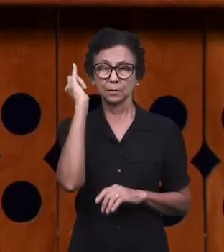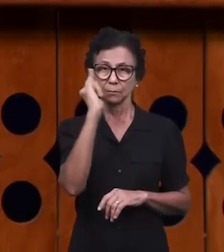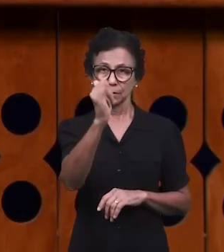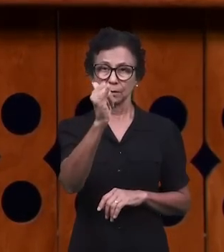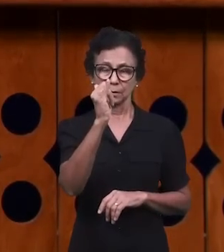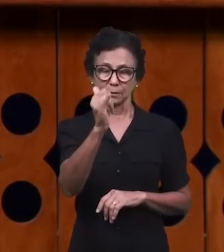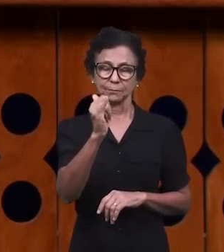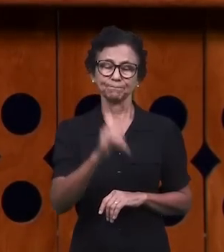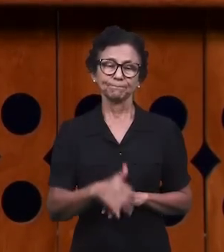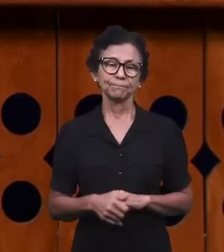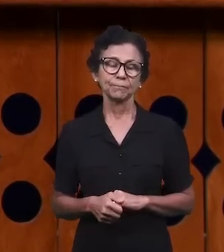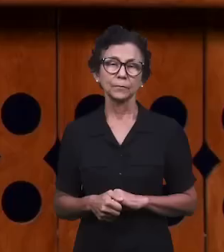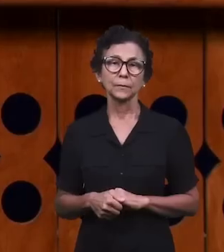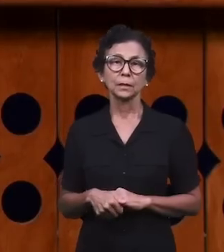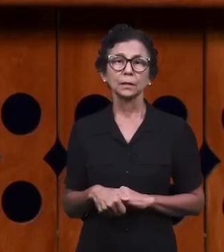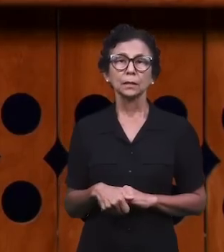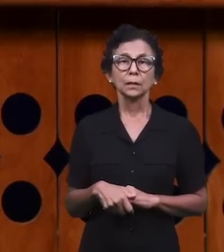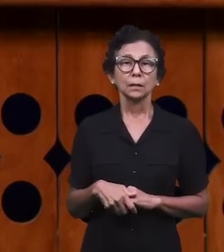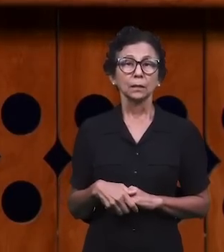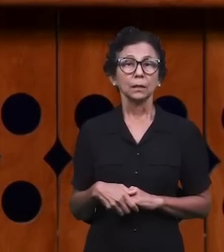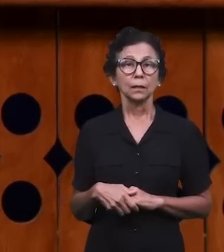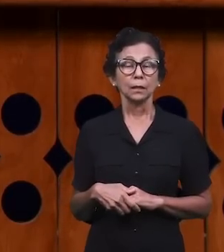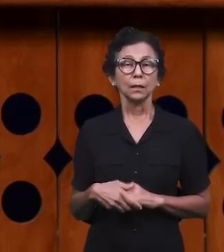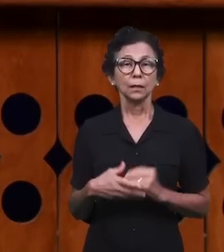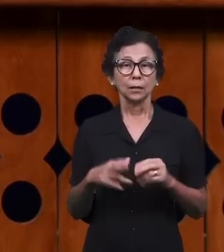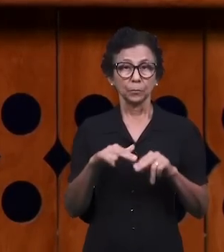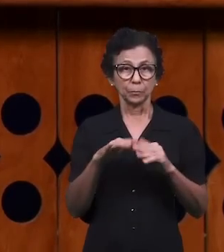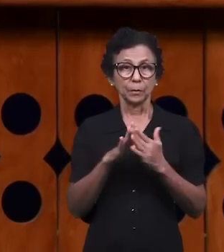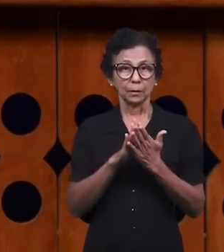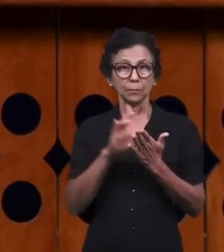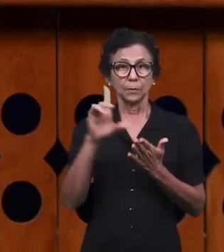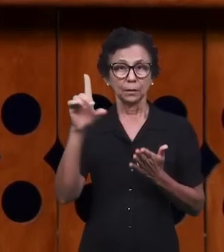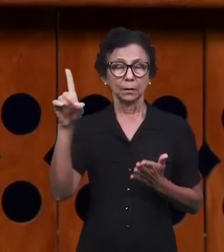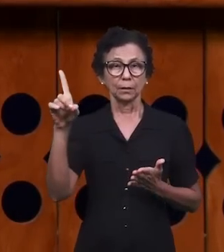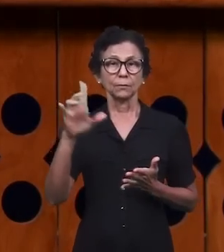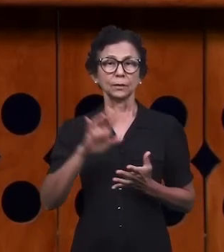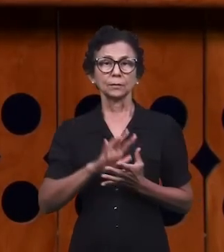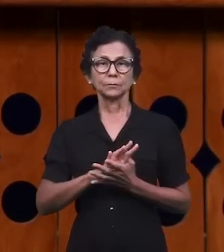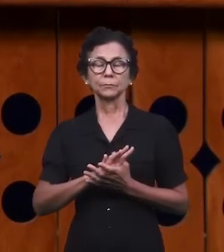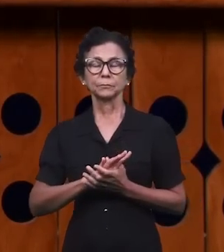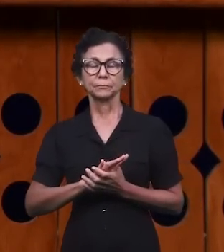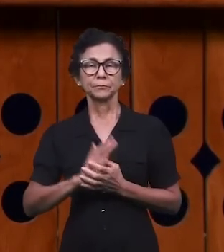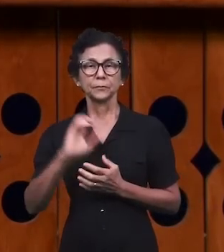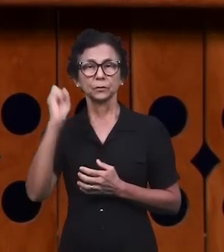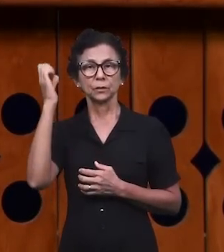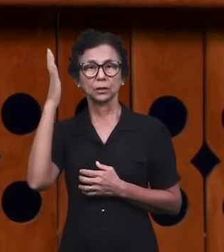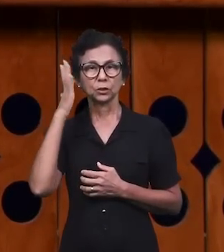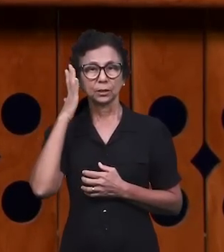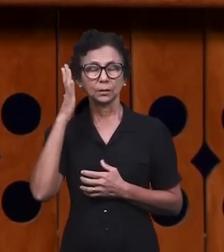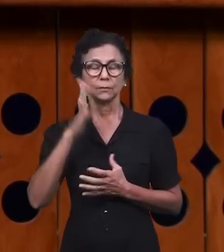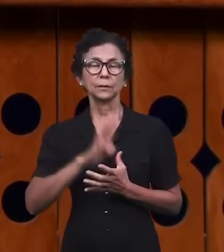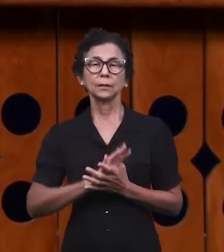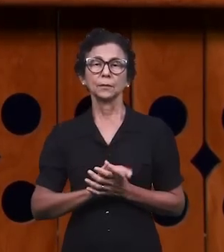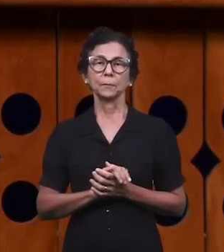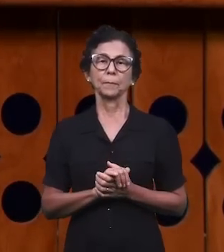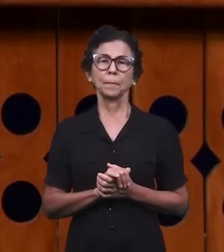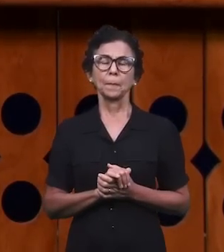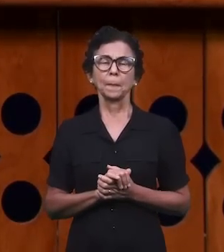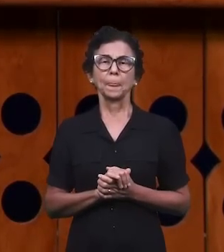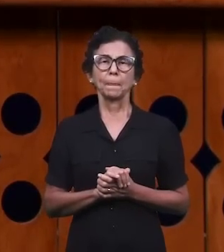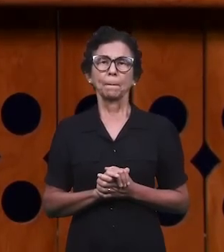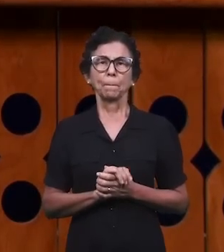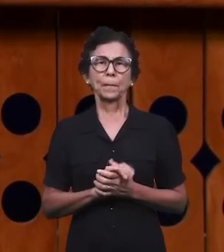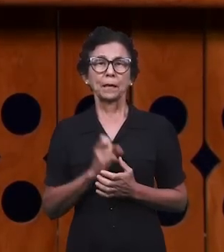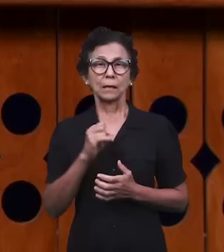E ele, com base na própria palavra, ele vai te revelar uma coisa, um mistério que está além da letra. Então, se você